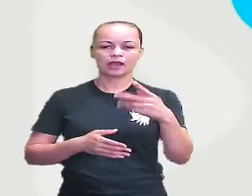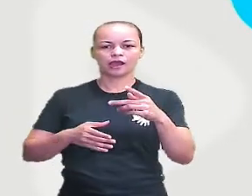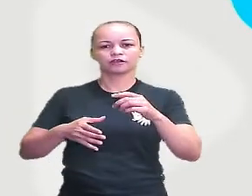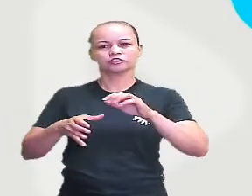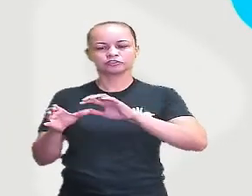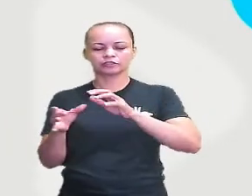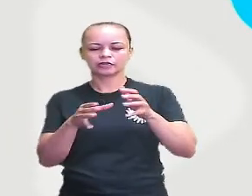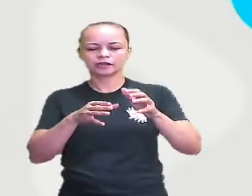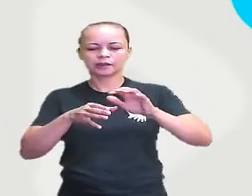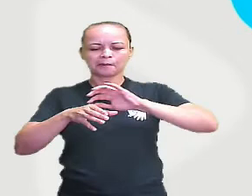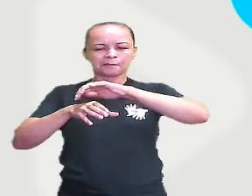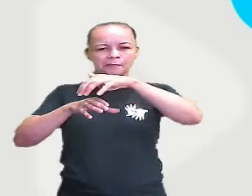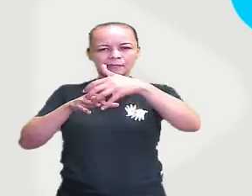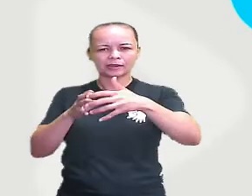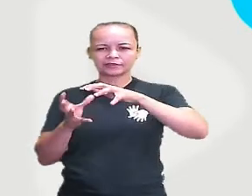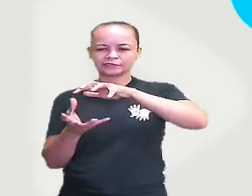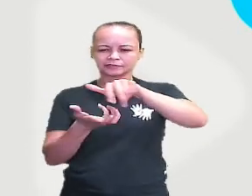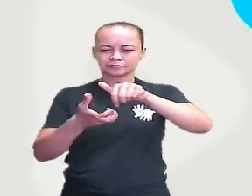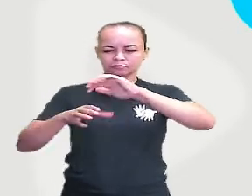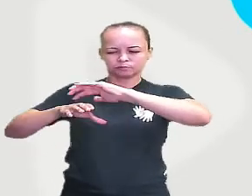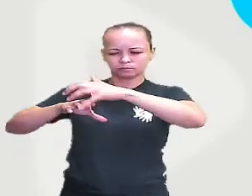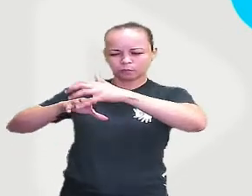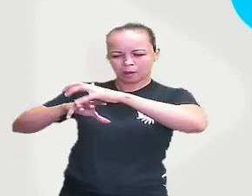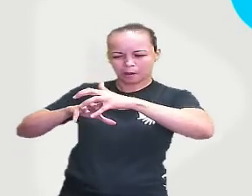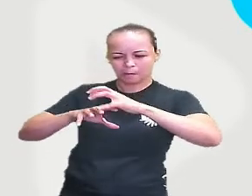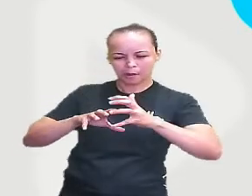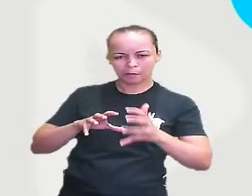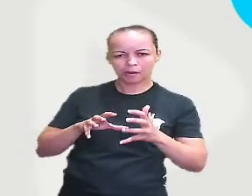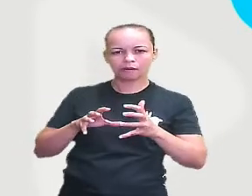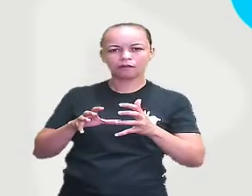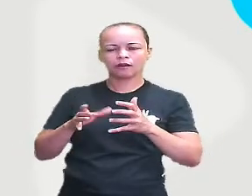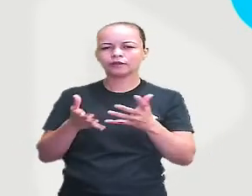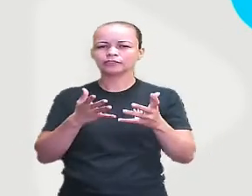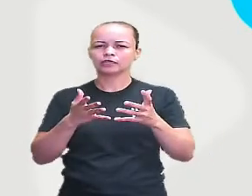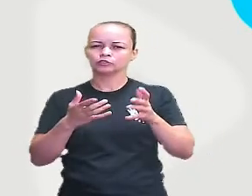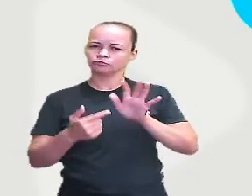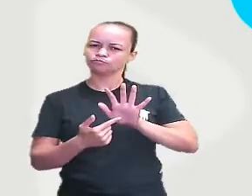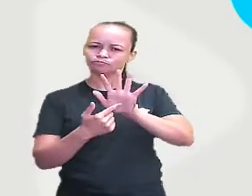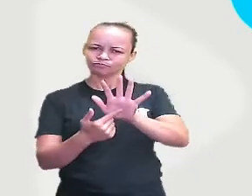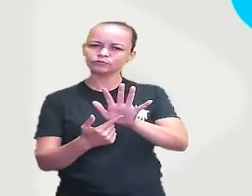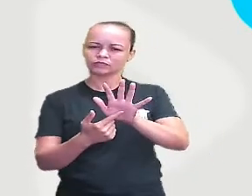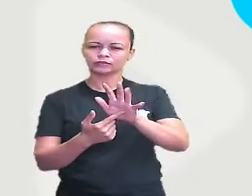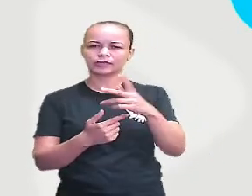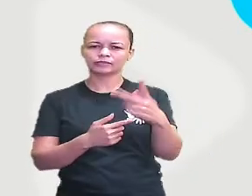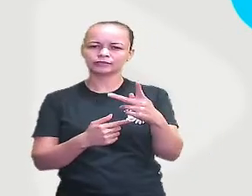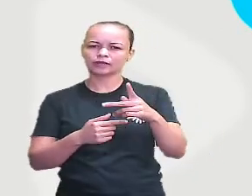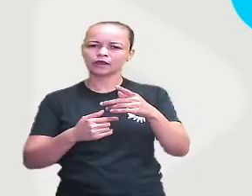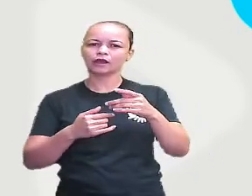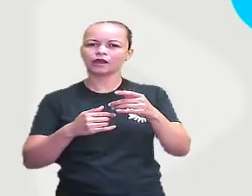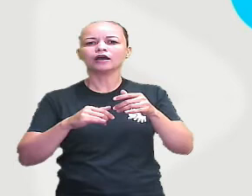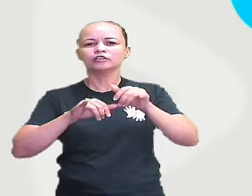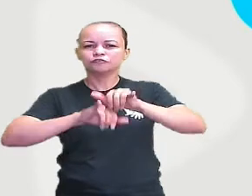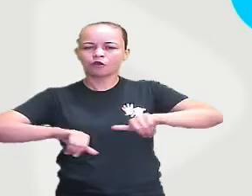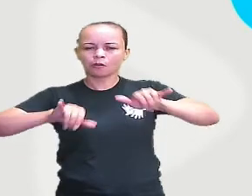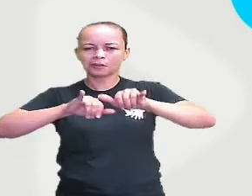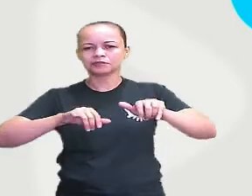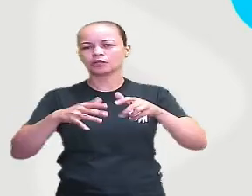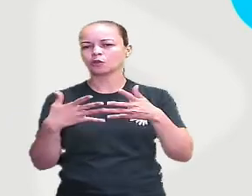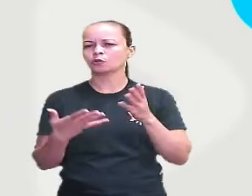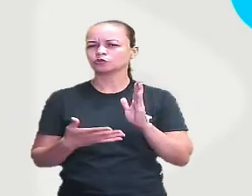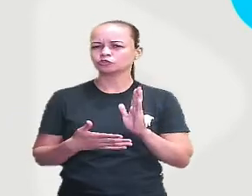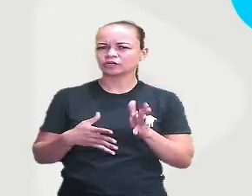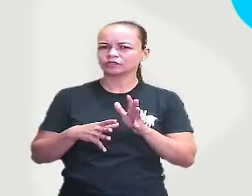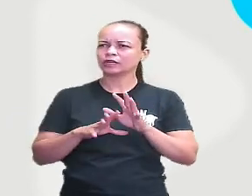Terra. Só essa informação aí, eu deixo bem registrado isso, gente. Só essa informação já daria para a gente